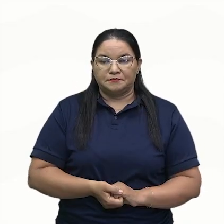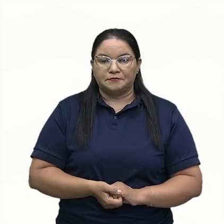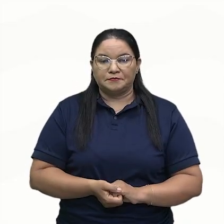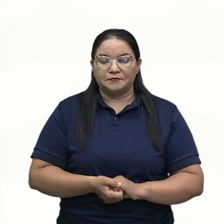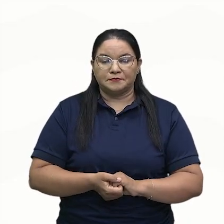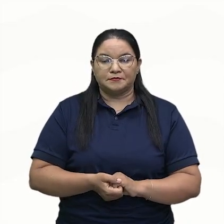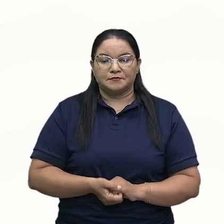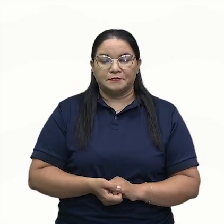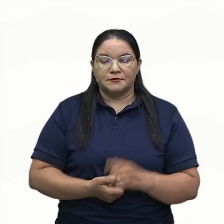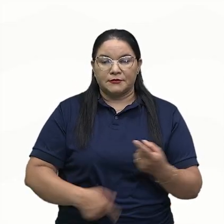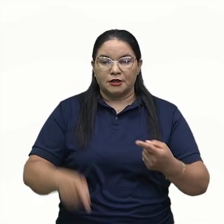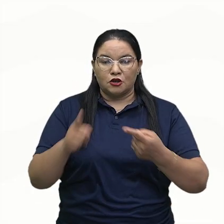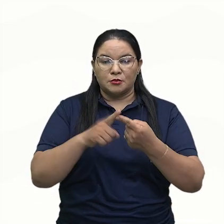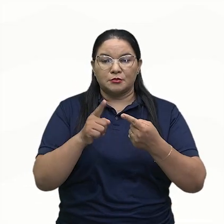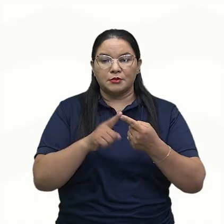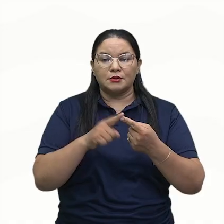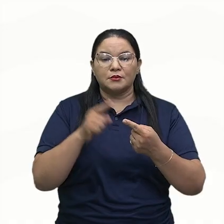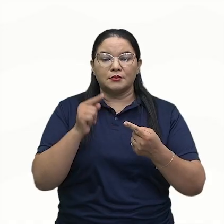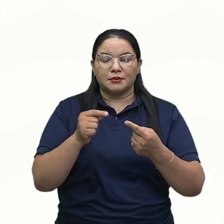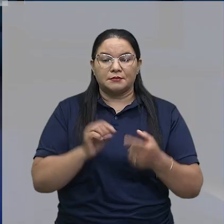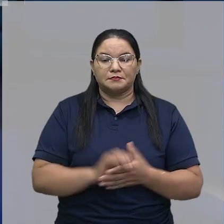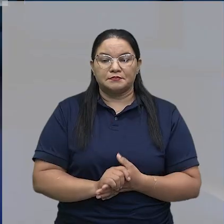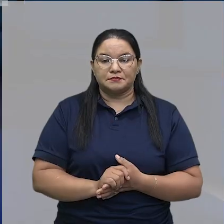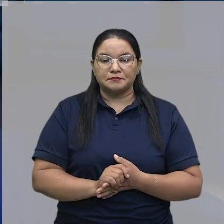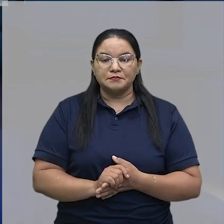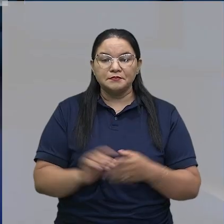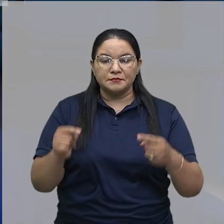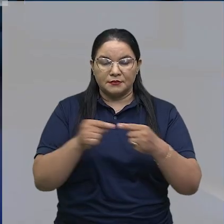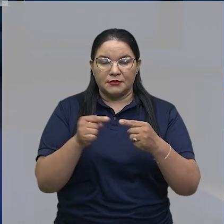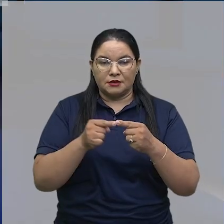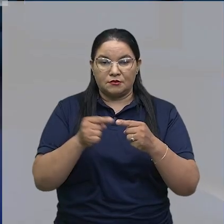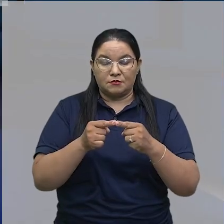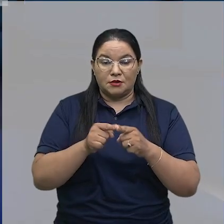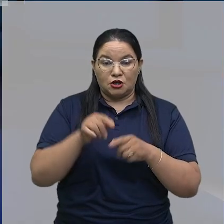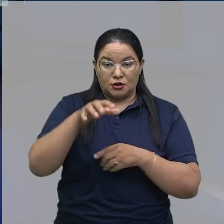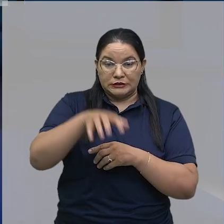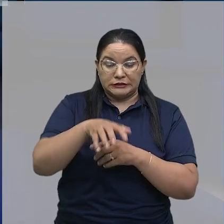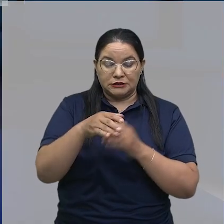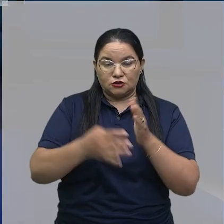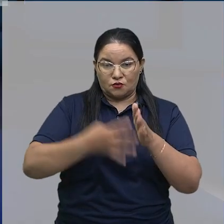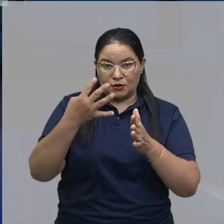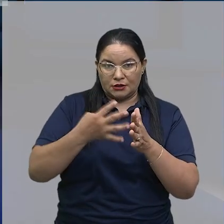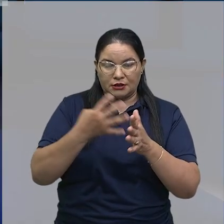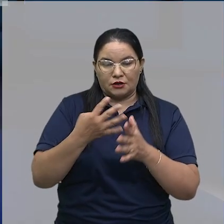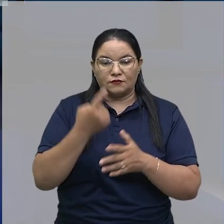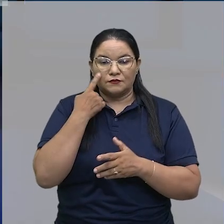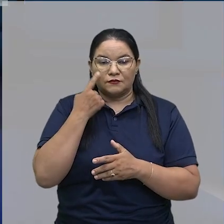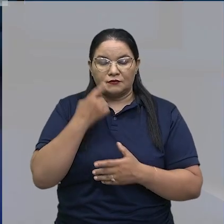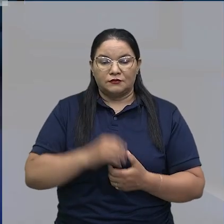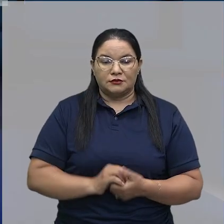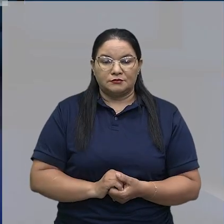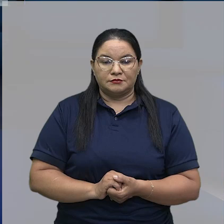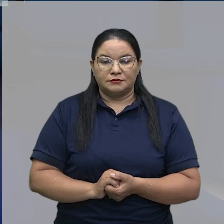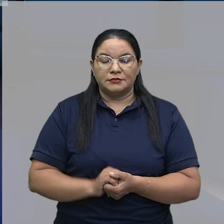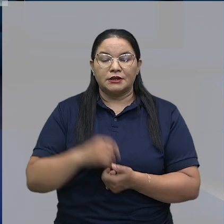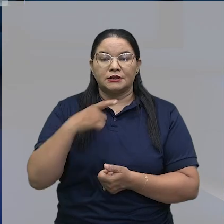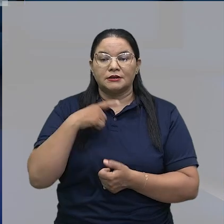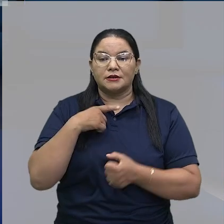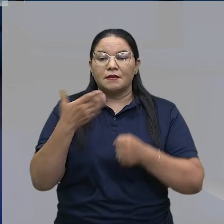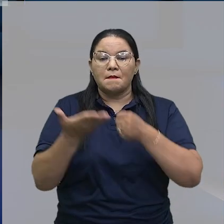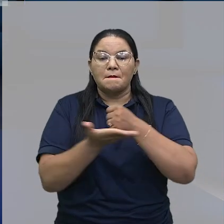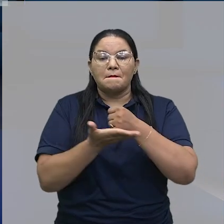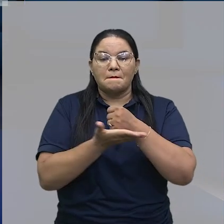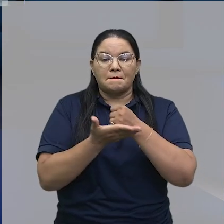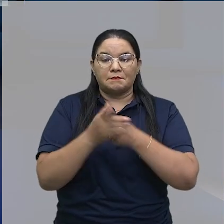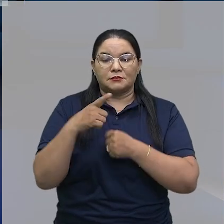Primeiro ponto que eu quero destacar com vocês aqui no setor quaternário. Acompanhe aqui comigo. Olha, o setor quaternário, ele tem como base